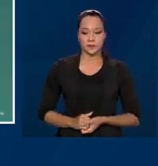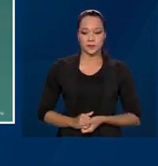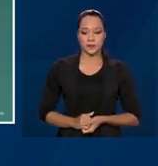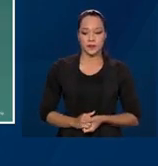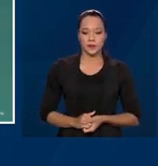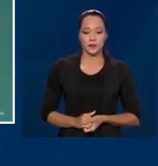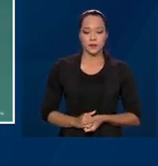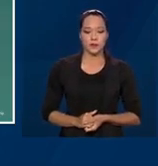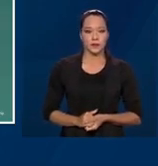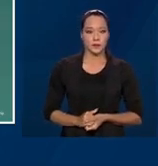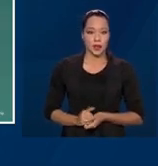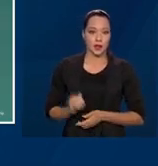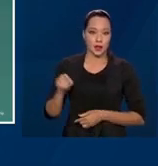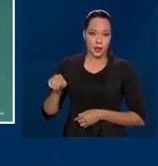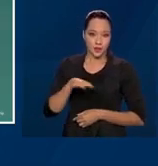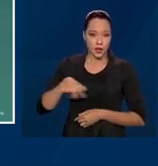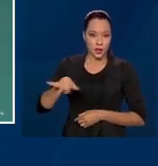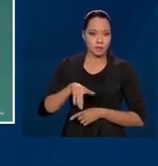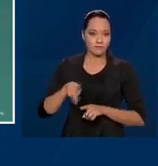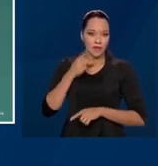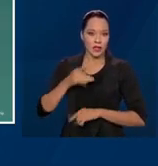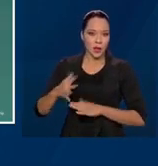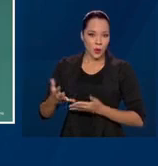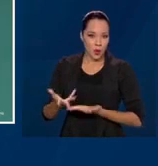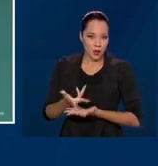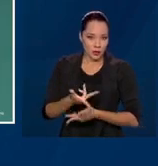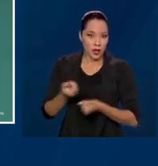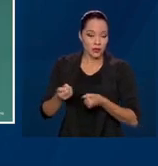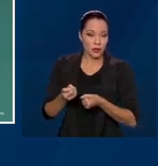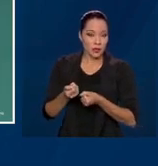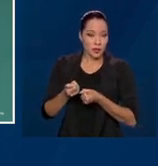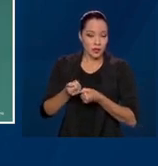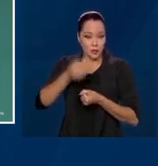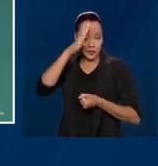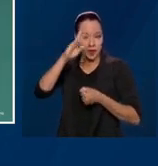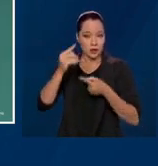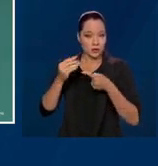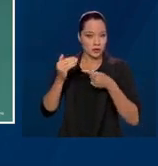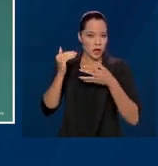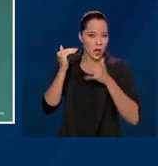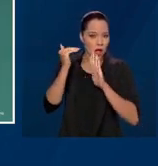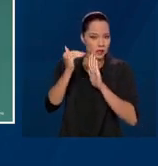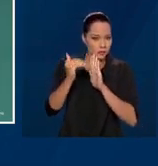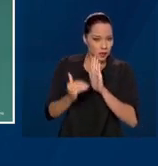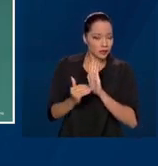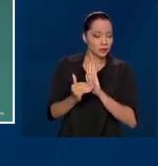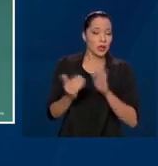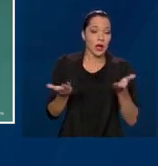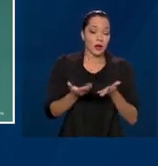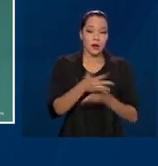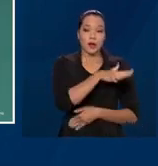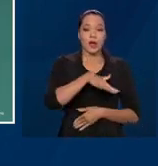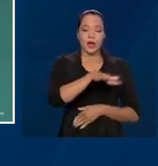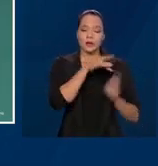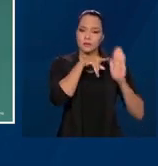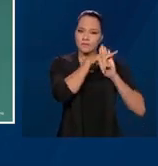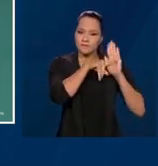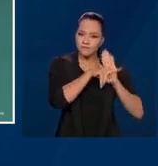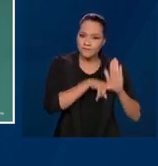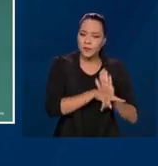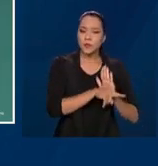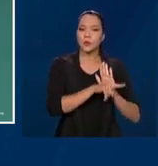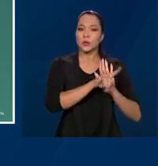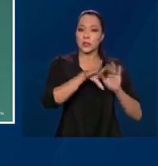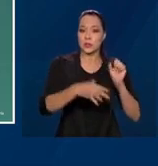Essa foi a parte da qualidade, os principais aspectos que nós encontramos, e agora a gente vai entrar na parte dos estudos de segurança